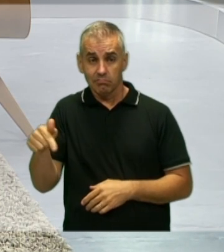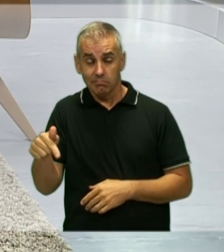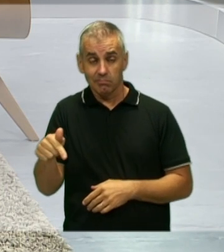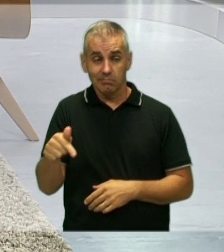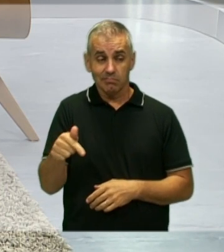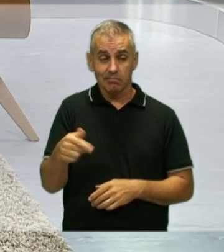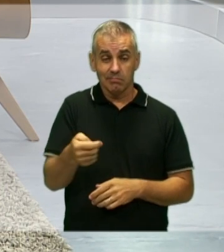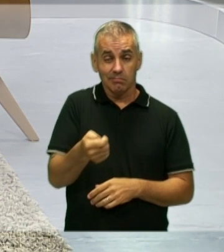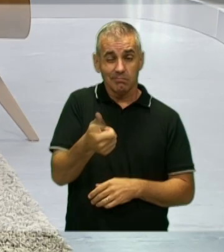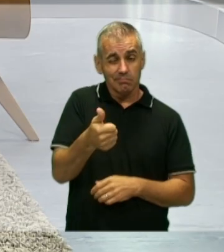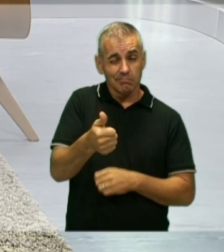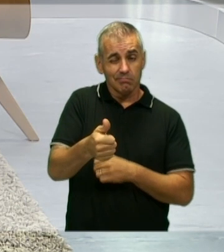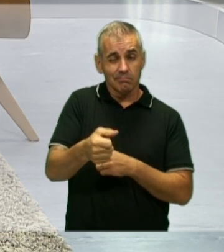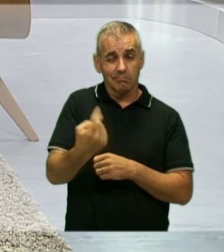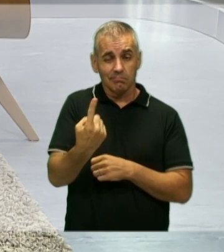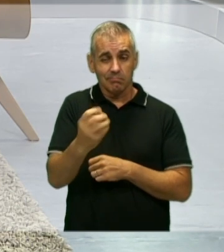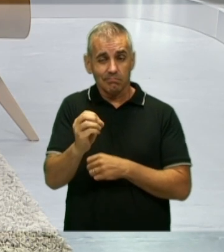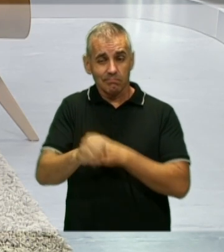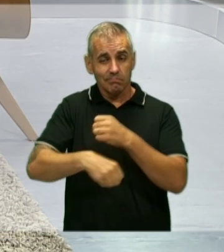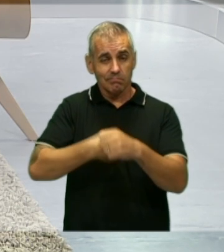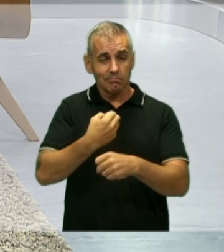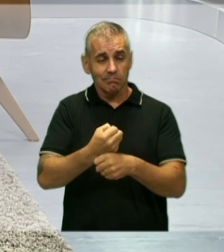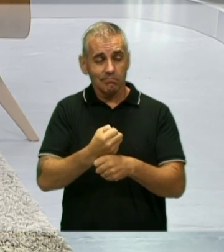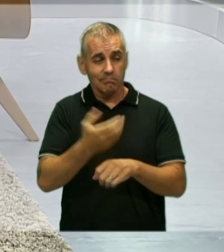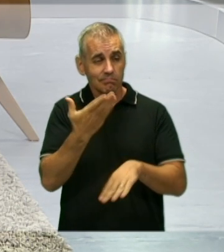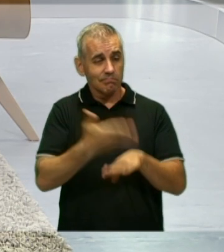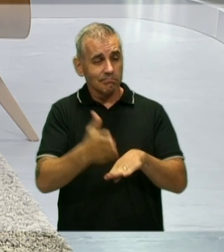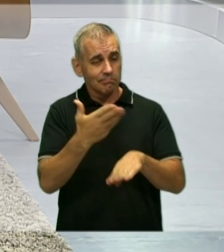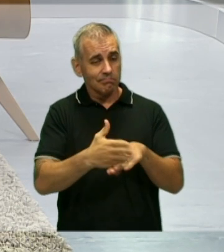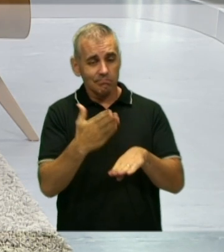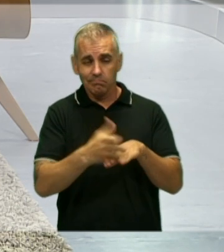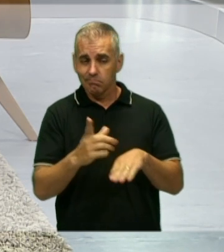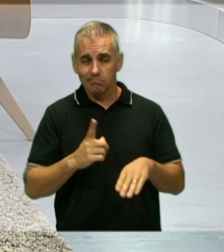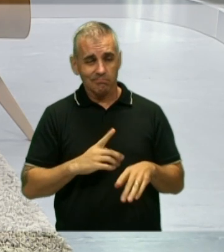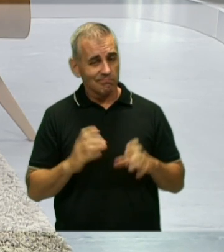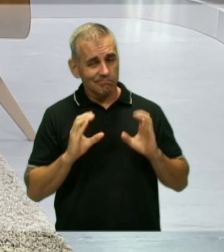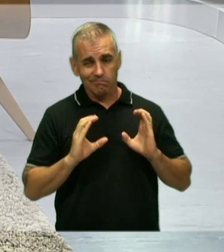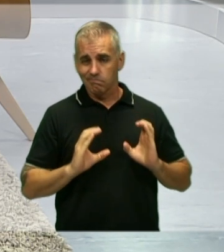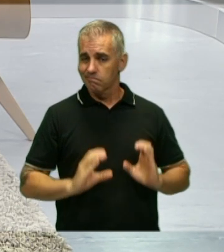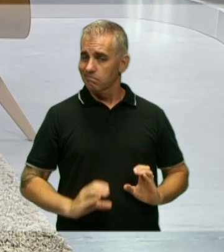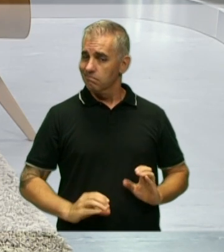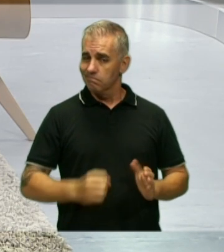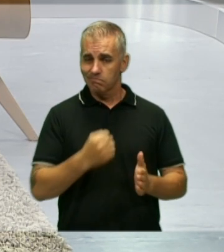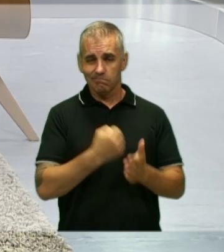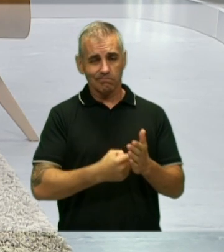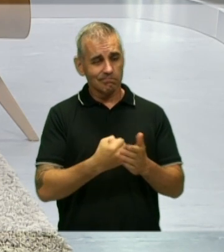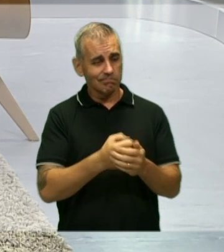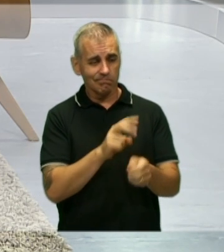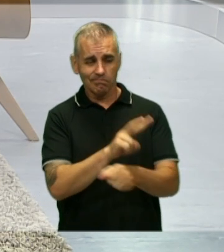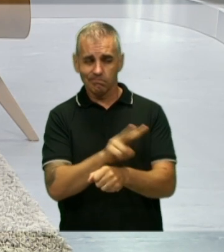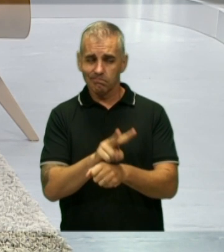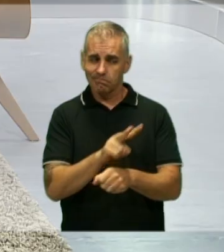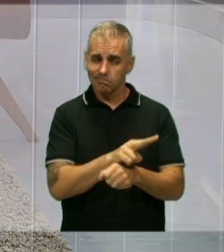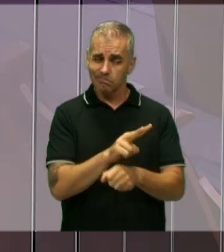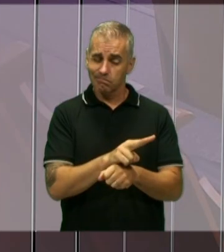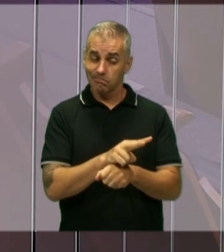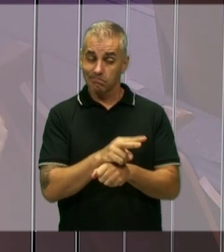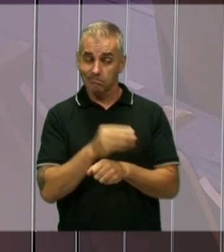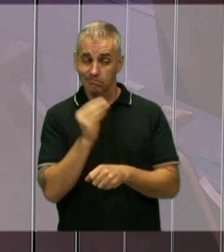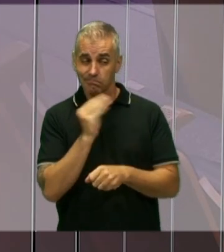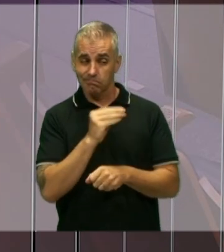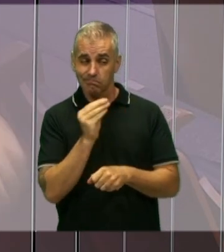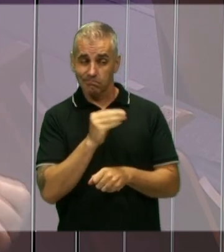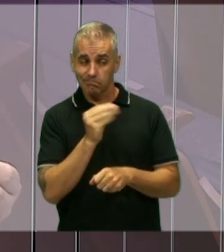na prática ainda acaba que não é cumprida, não é fiscalizada. Vereador, e os transtornos estão aí.